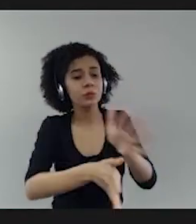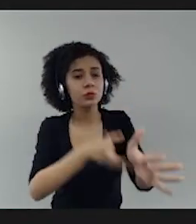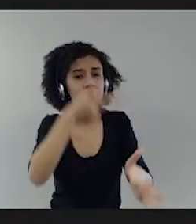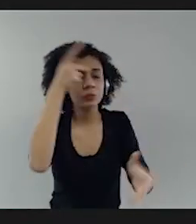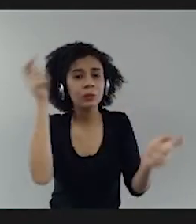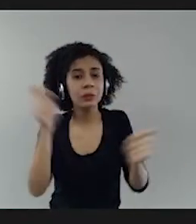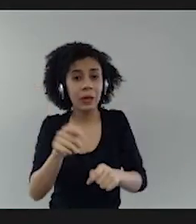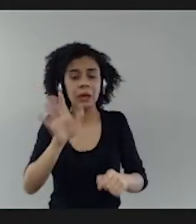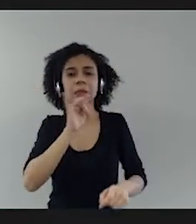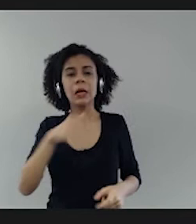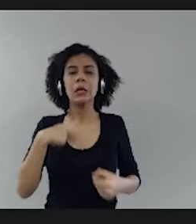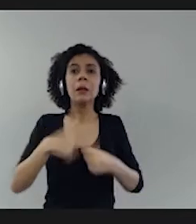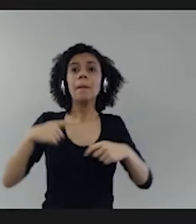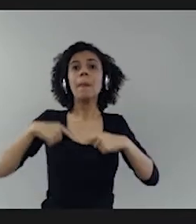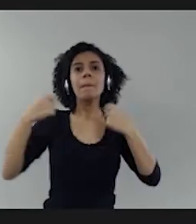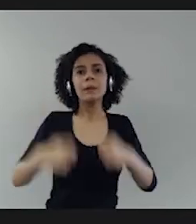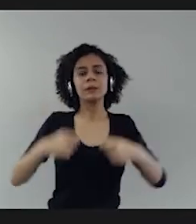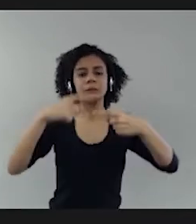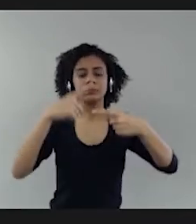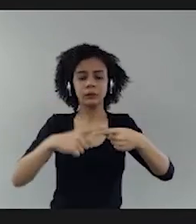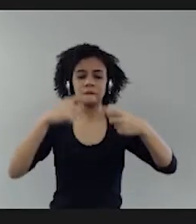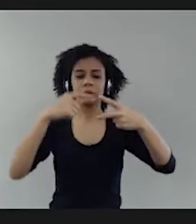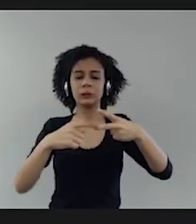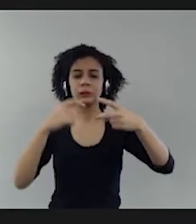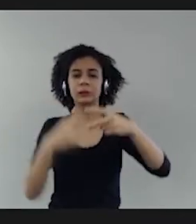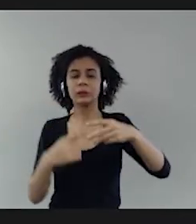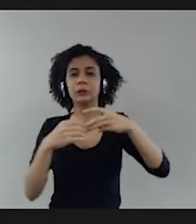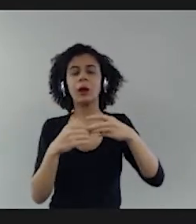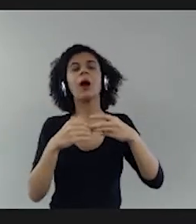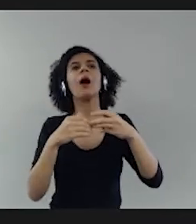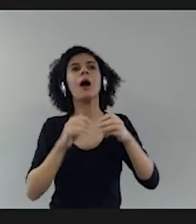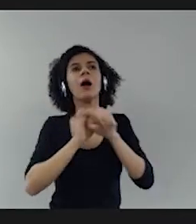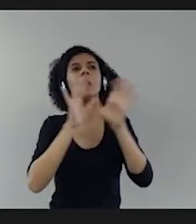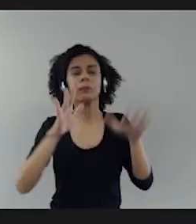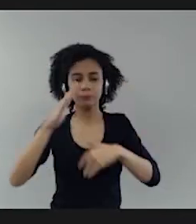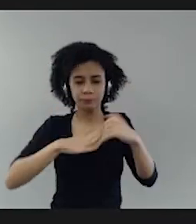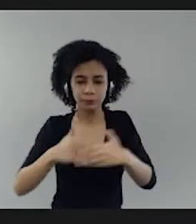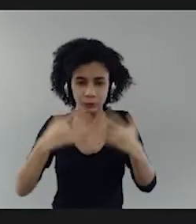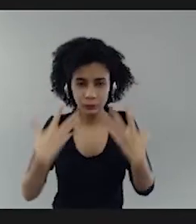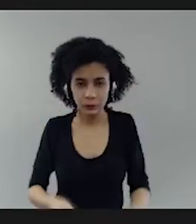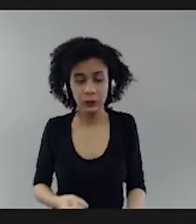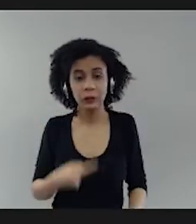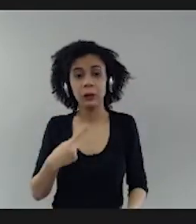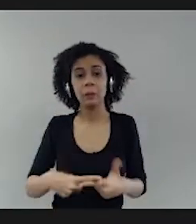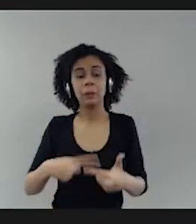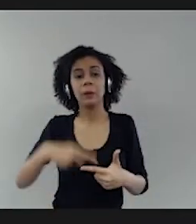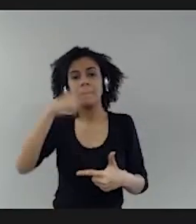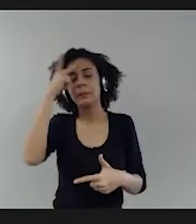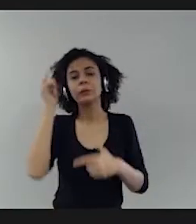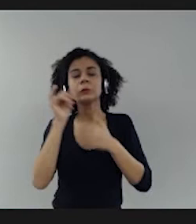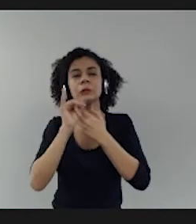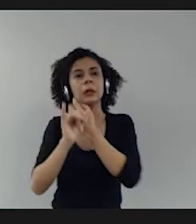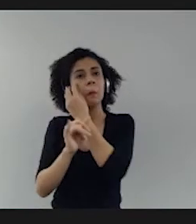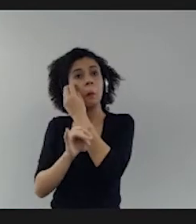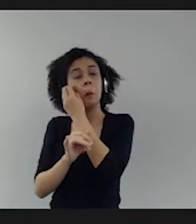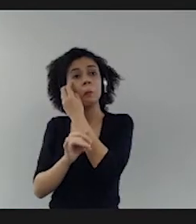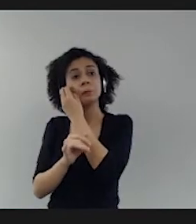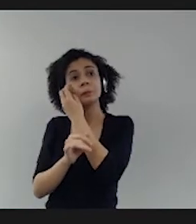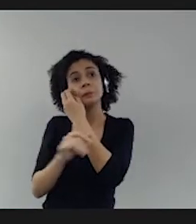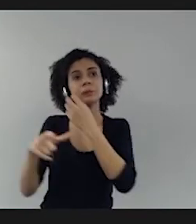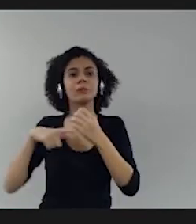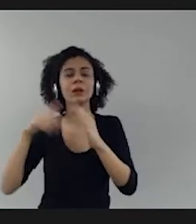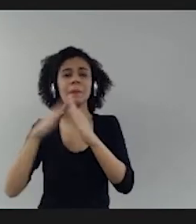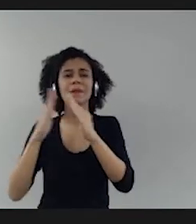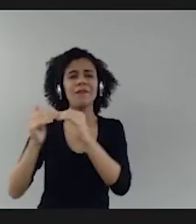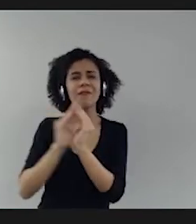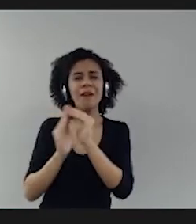a cidade que eu preciso é assim. Porque as pessoas que estão usando, quem está lá na